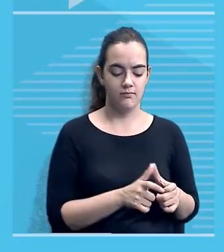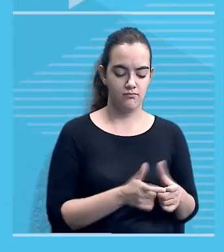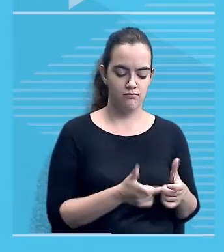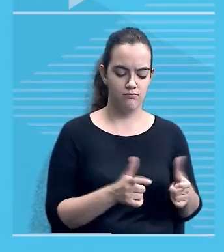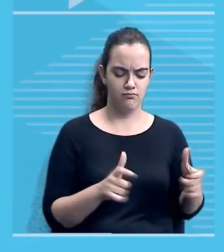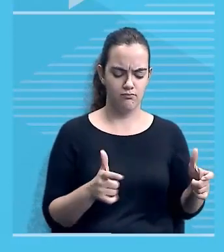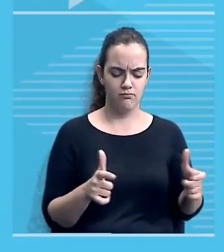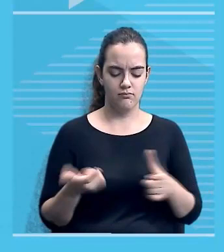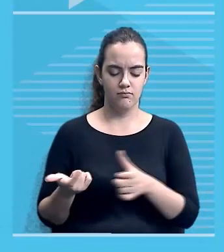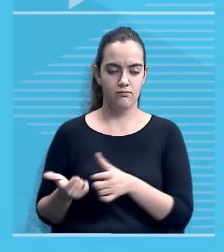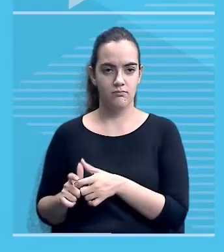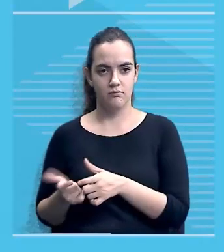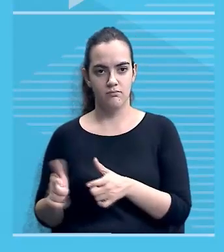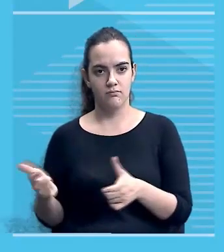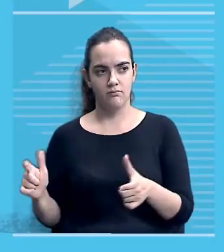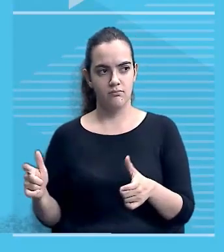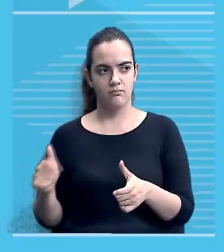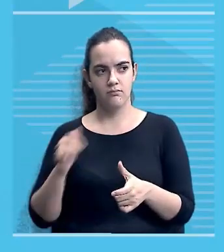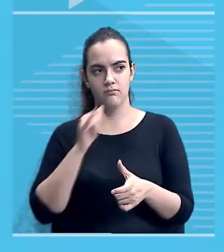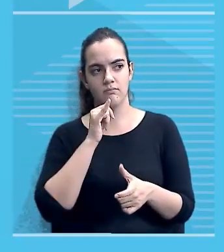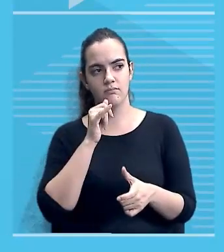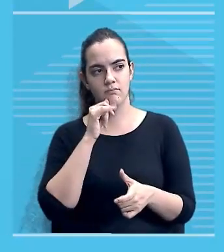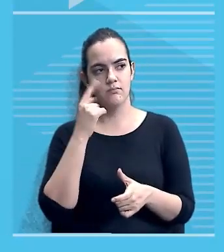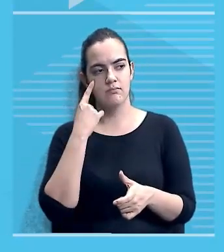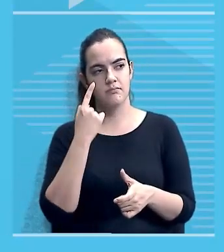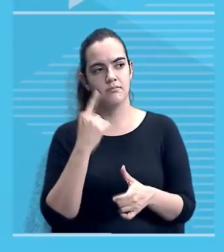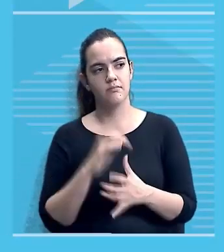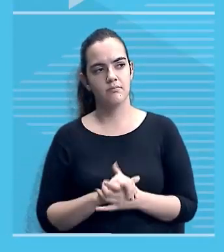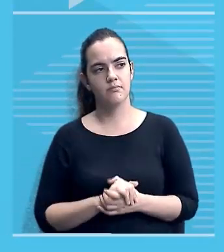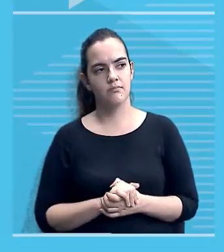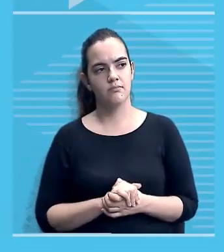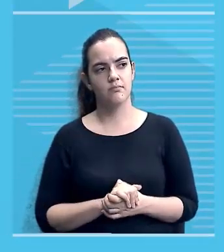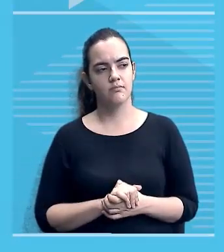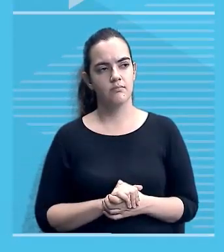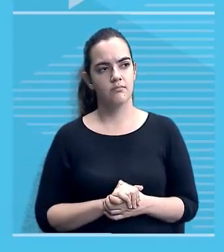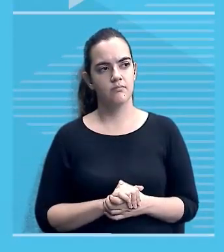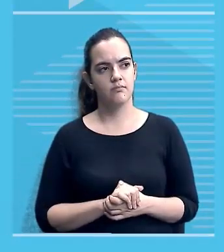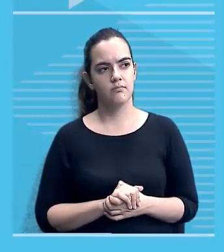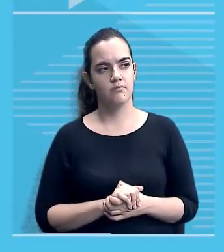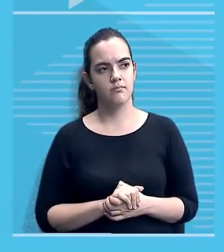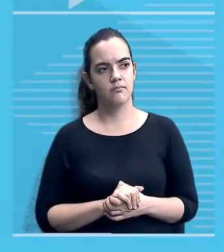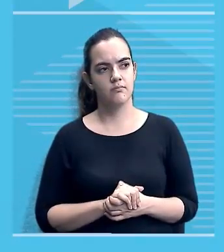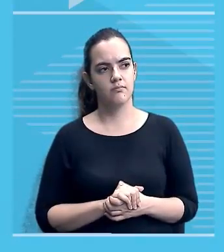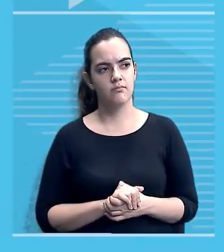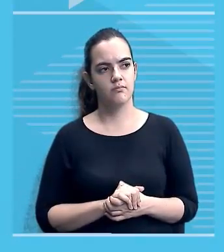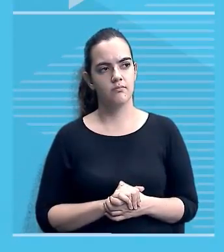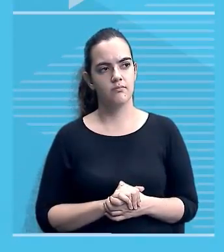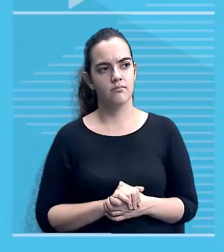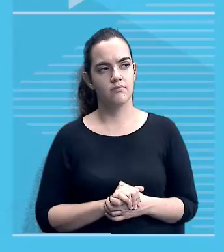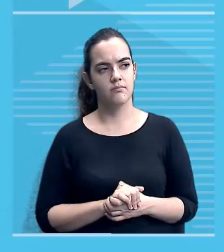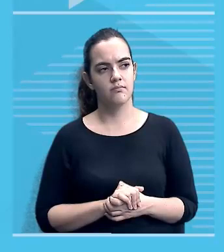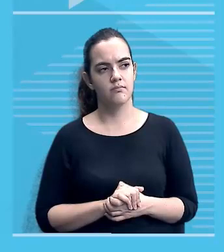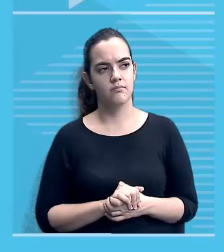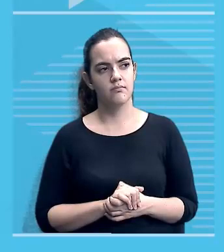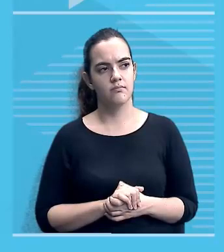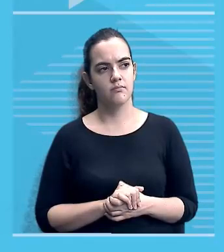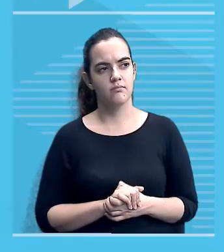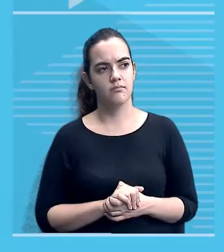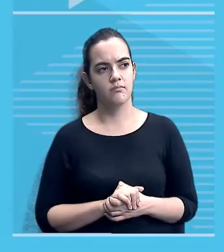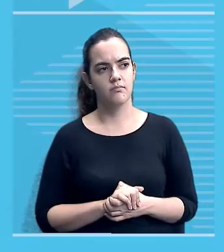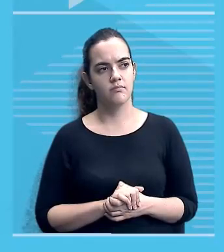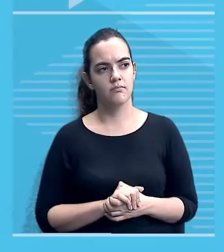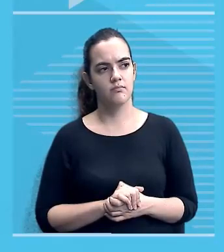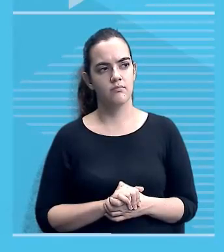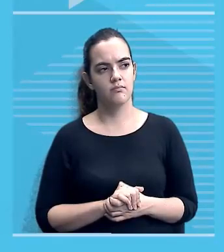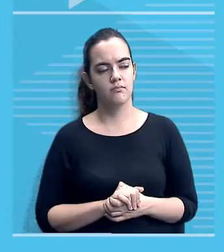ou seja o exemplo aqui a nossa cidade a e a cidade B elas cresceram tanto e